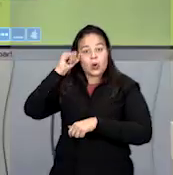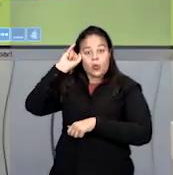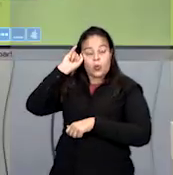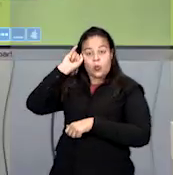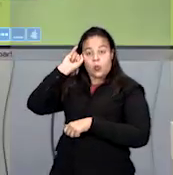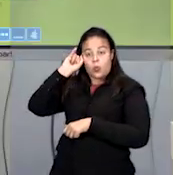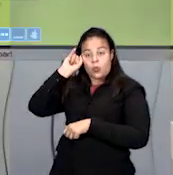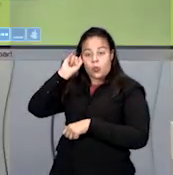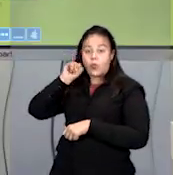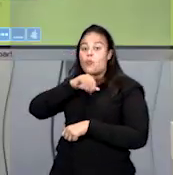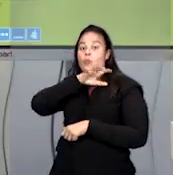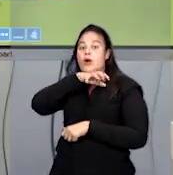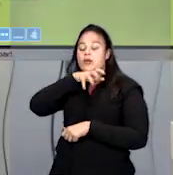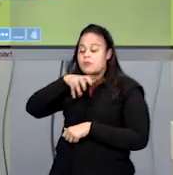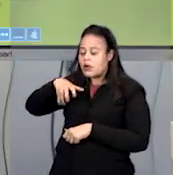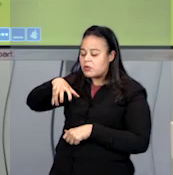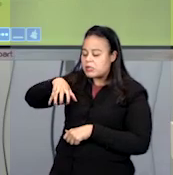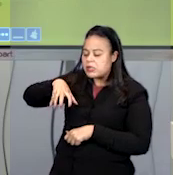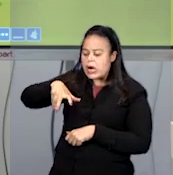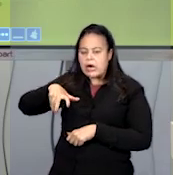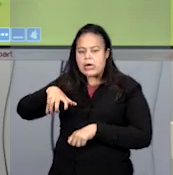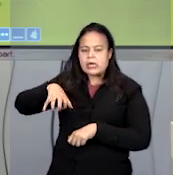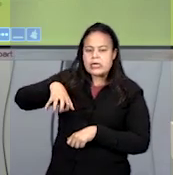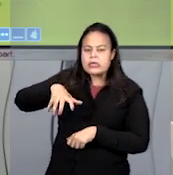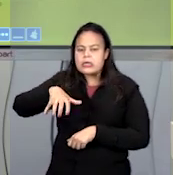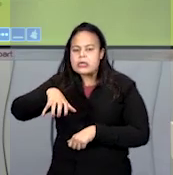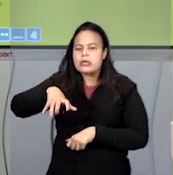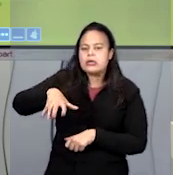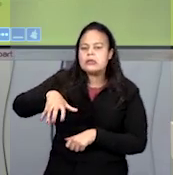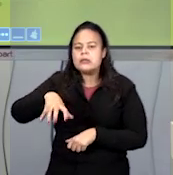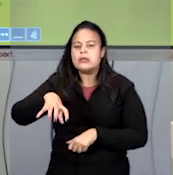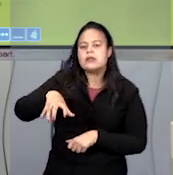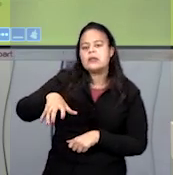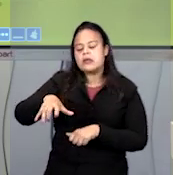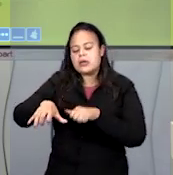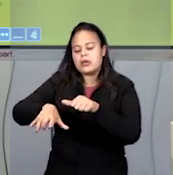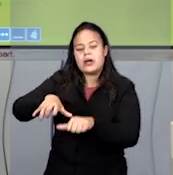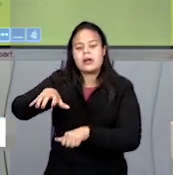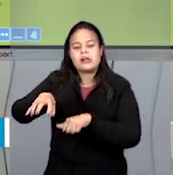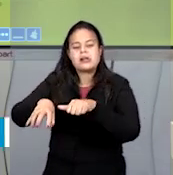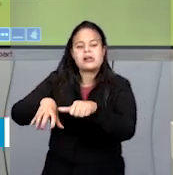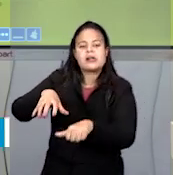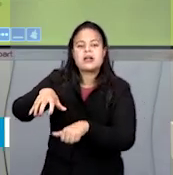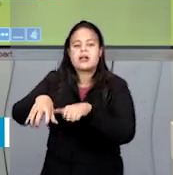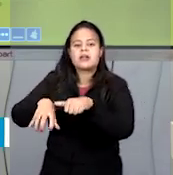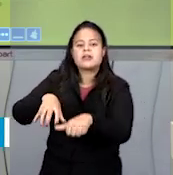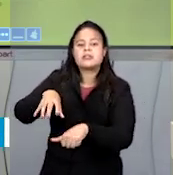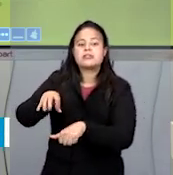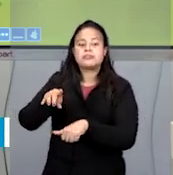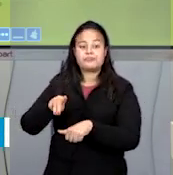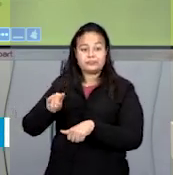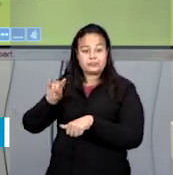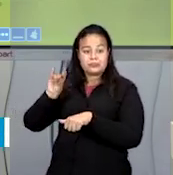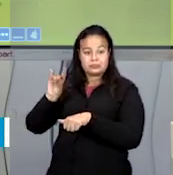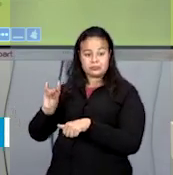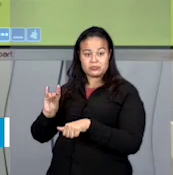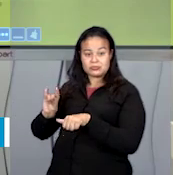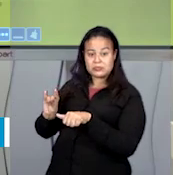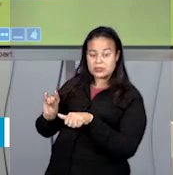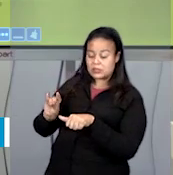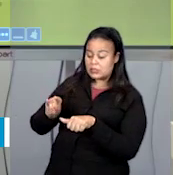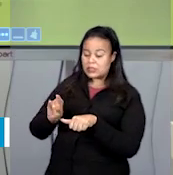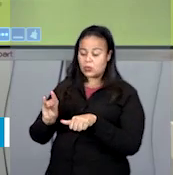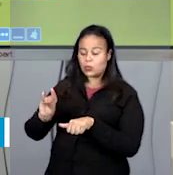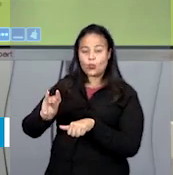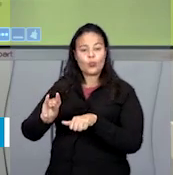gado pisoteia o solo, causando uma alteração nas partes mais profundas,